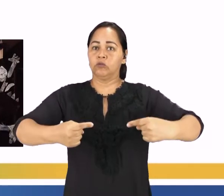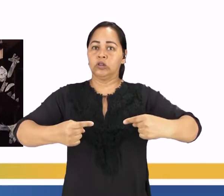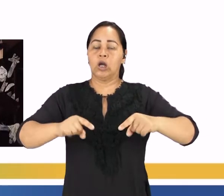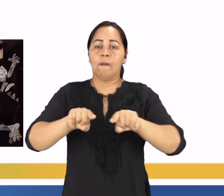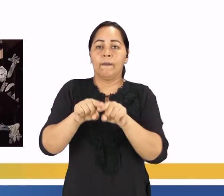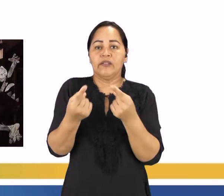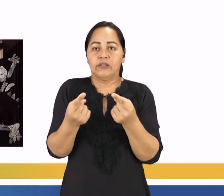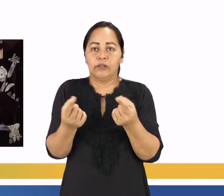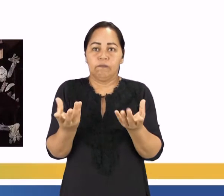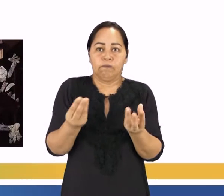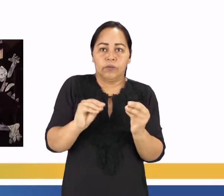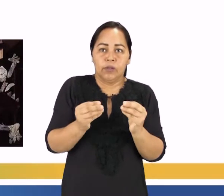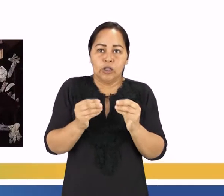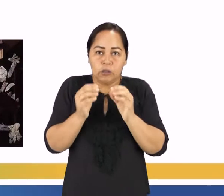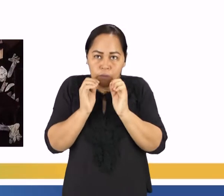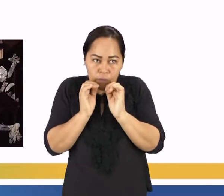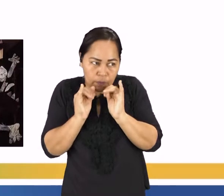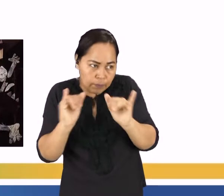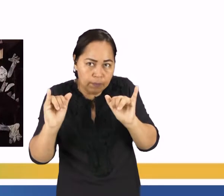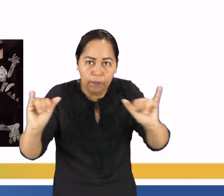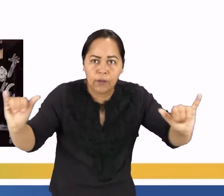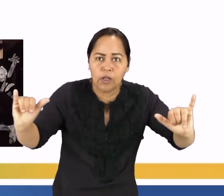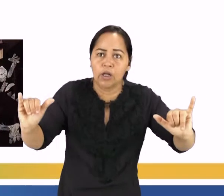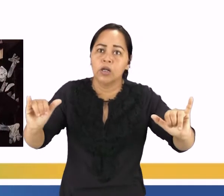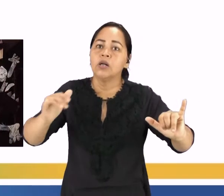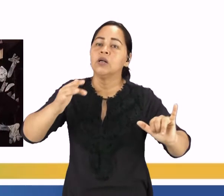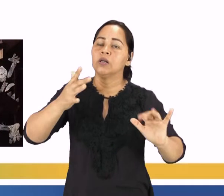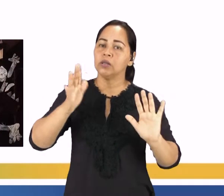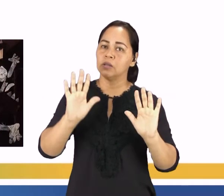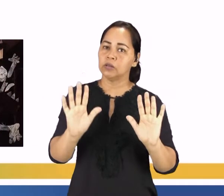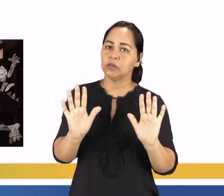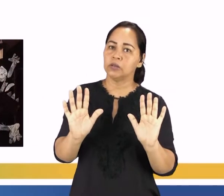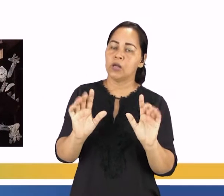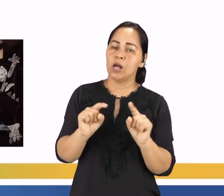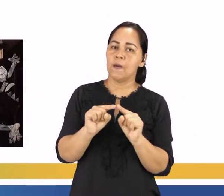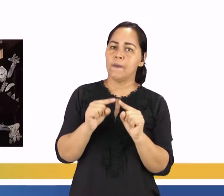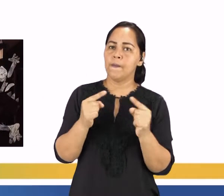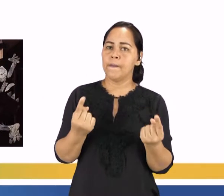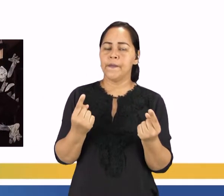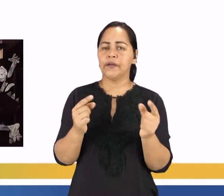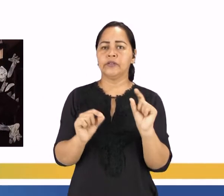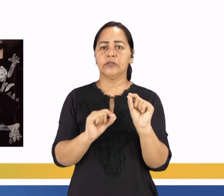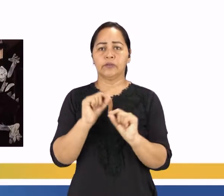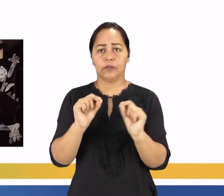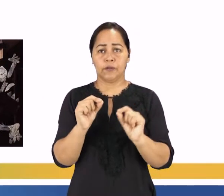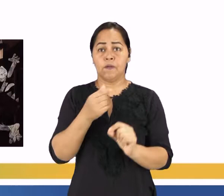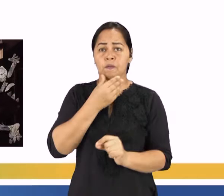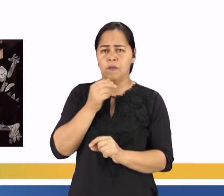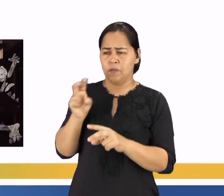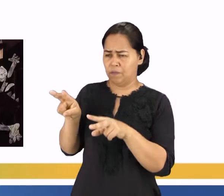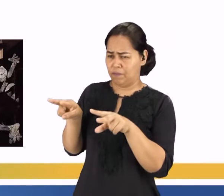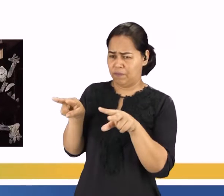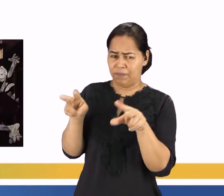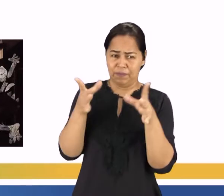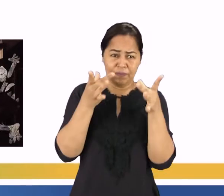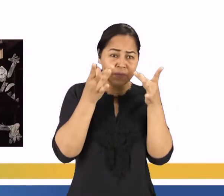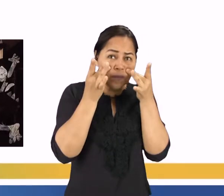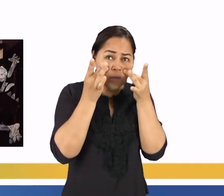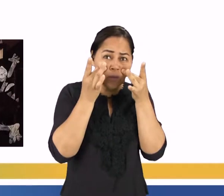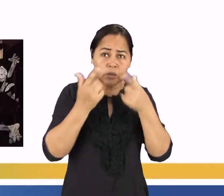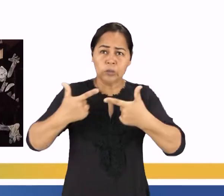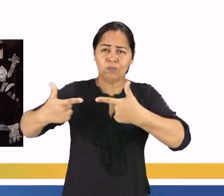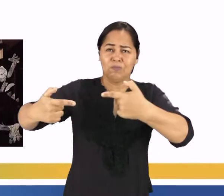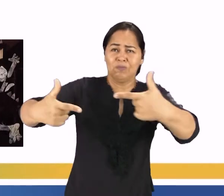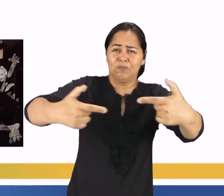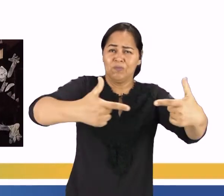adeptos, denunciar, converter. Ou seja, foi a partir das coisas que Neruda viu dentro da Guerra Civil Espanhola, que